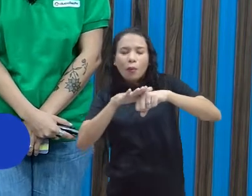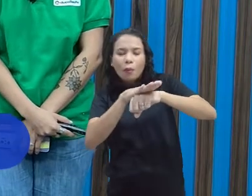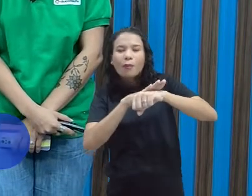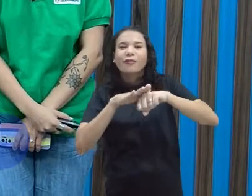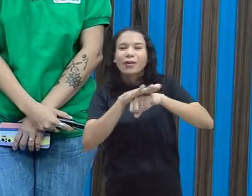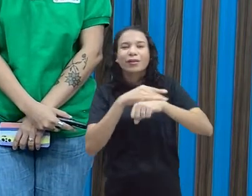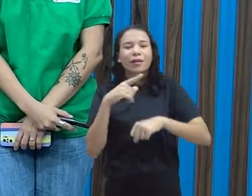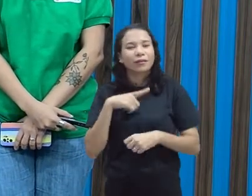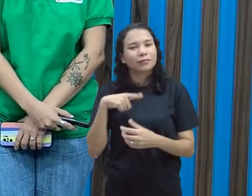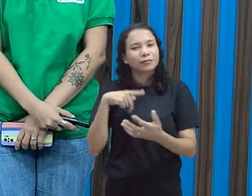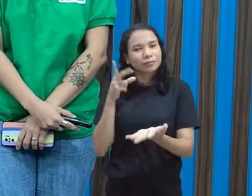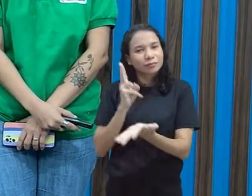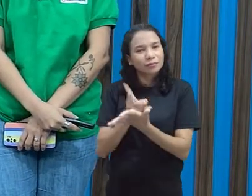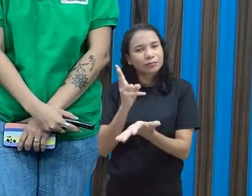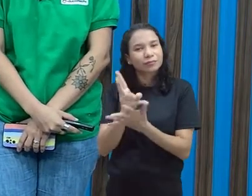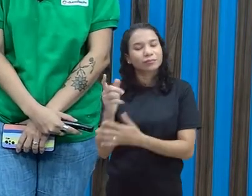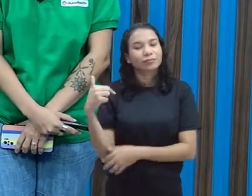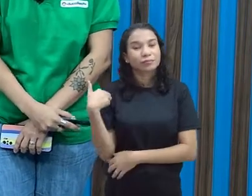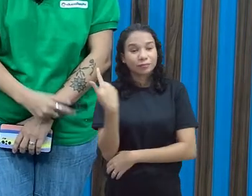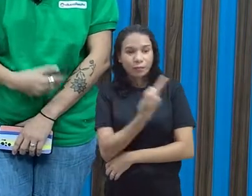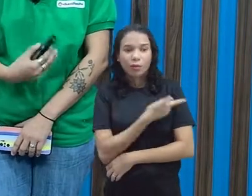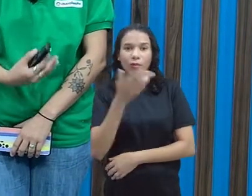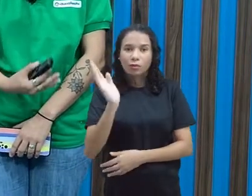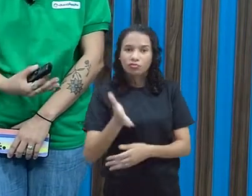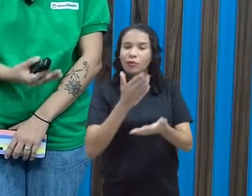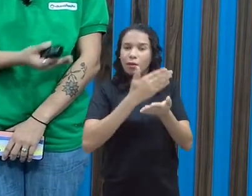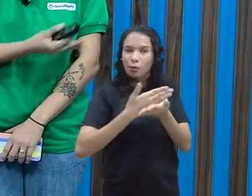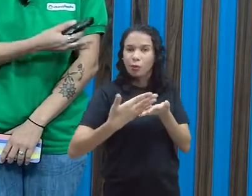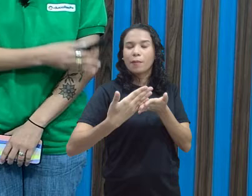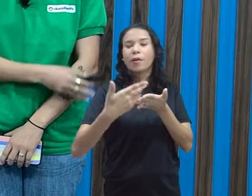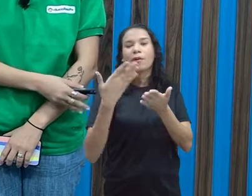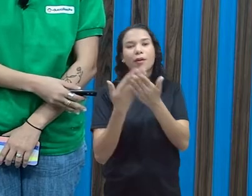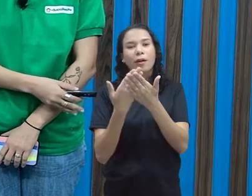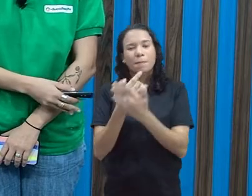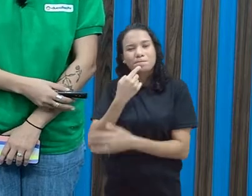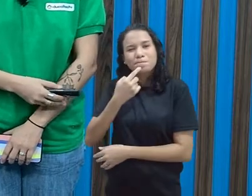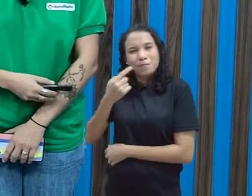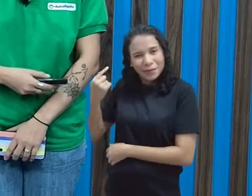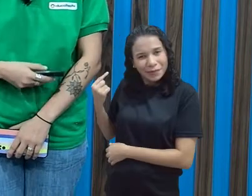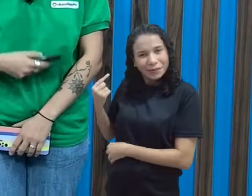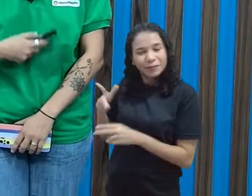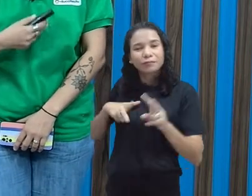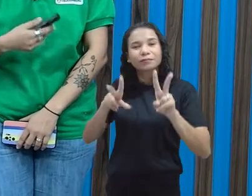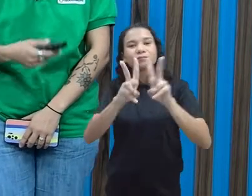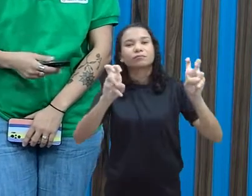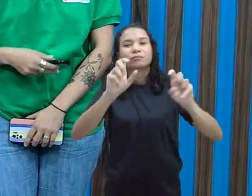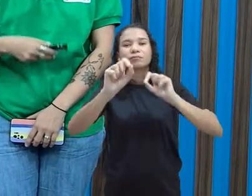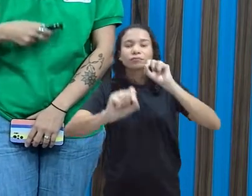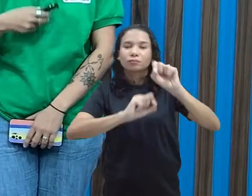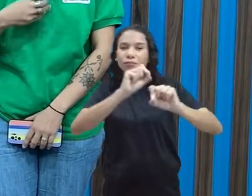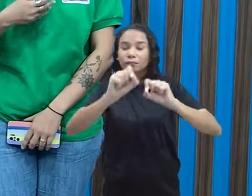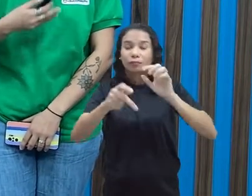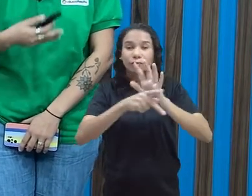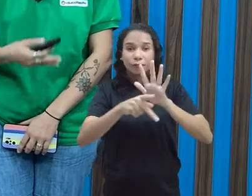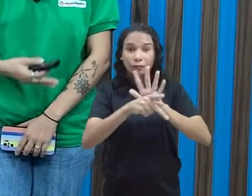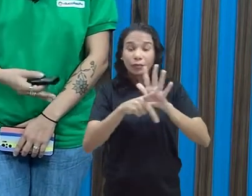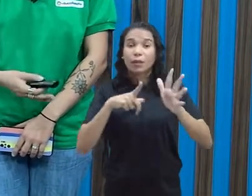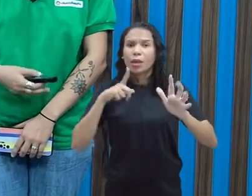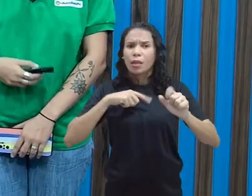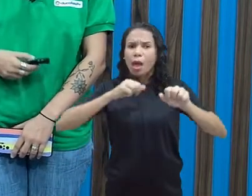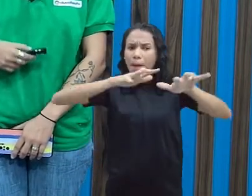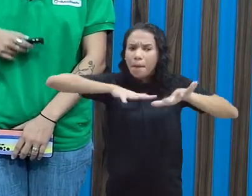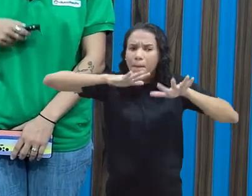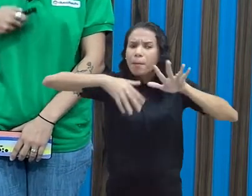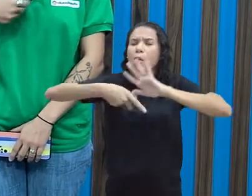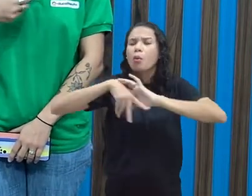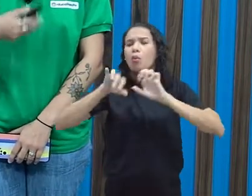né, dando continuidade ao que a gente já iniciou, começou na aula anterior, sobre a questão dos movimentos